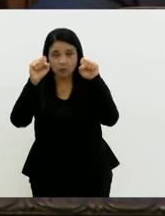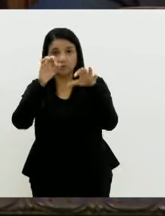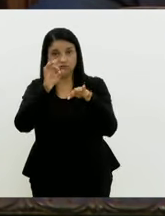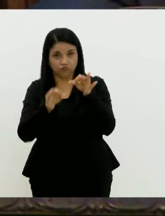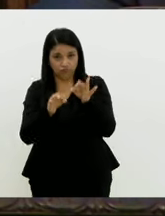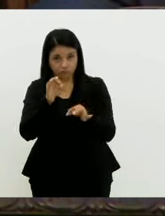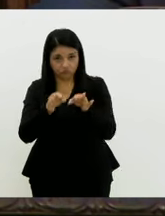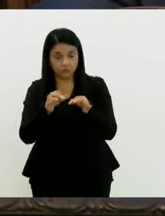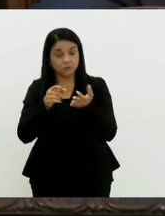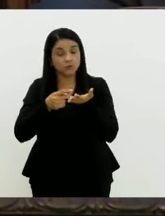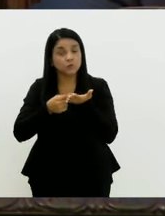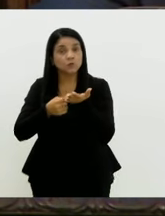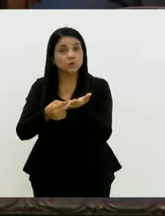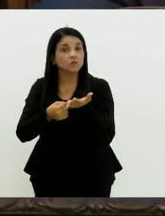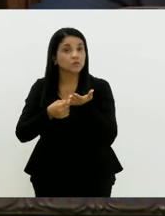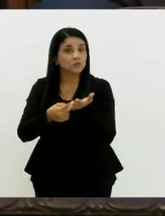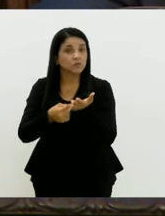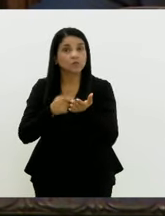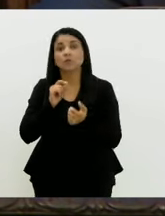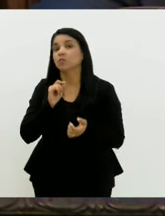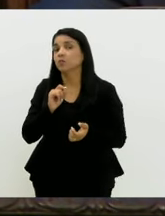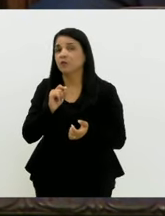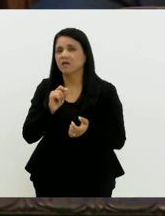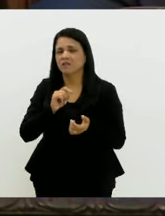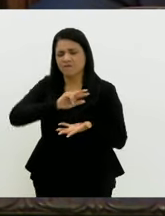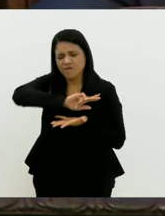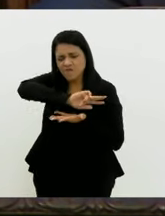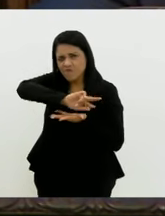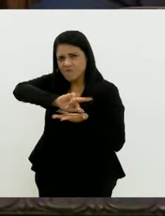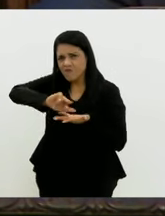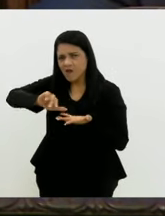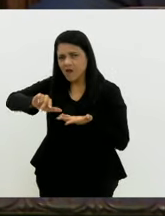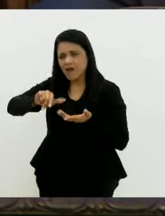comprometidos com vários serviços